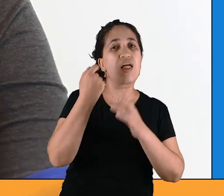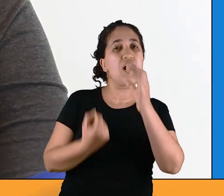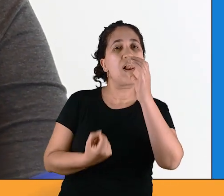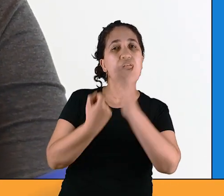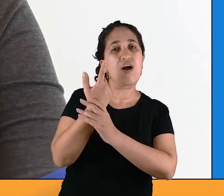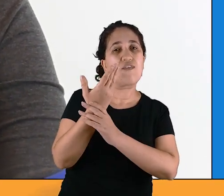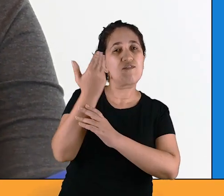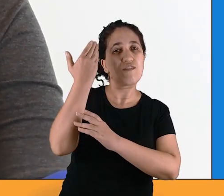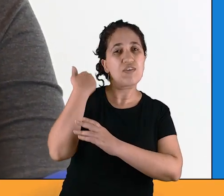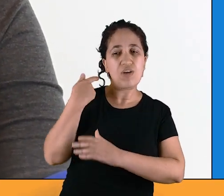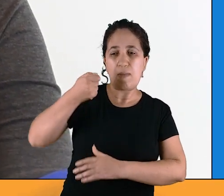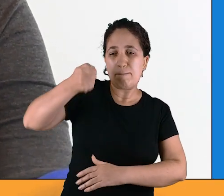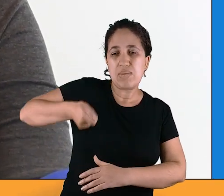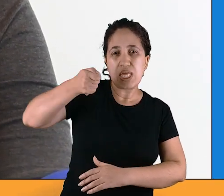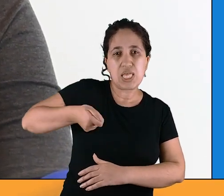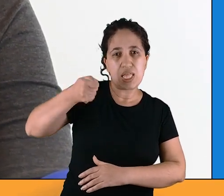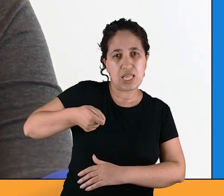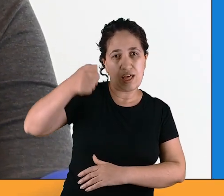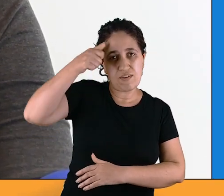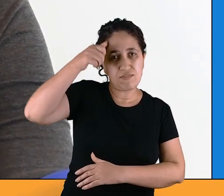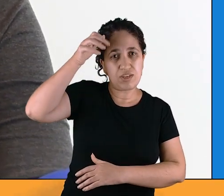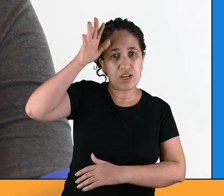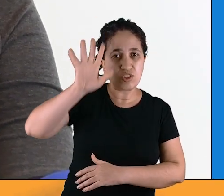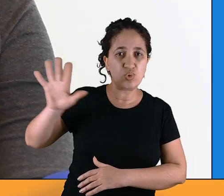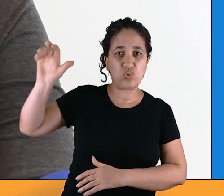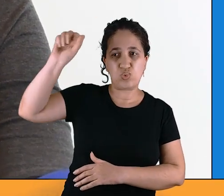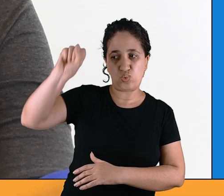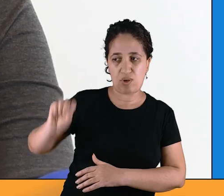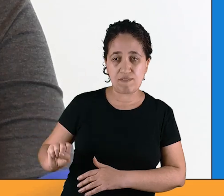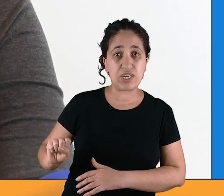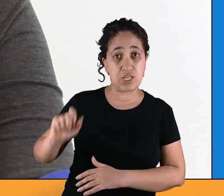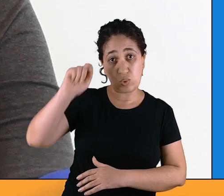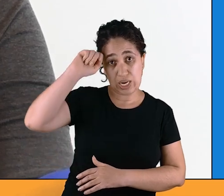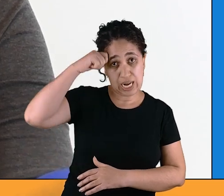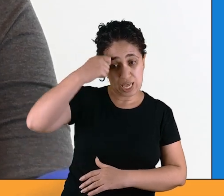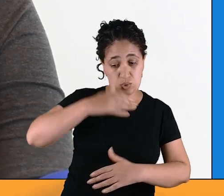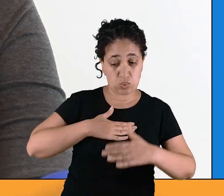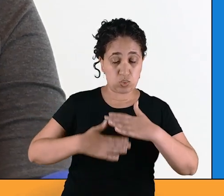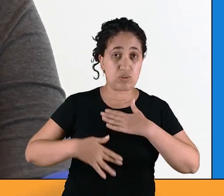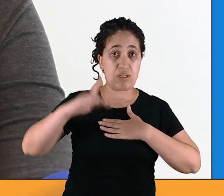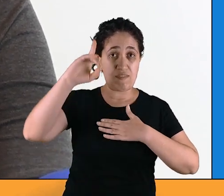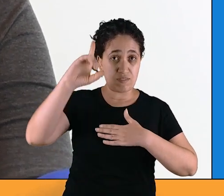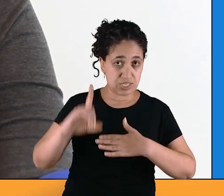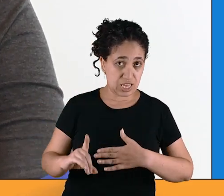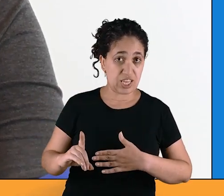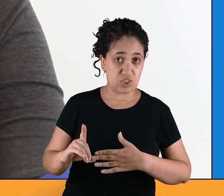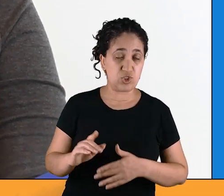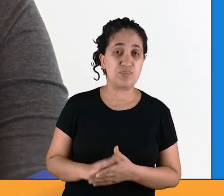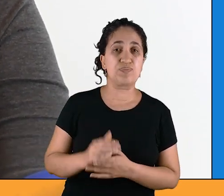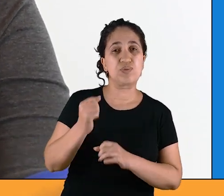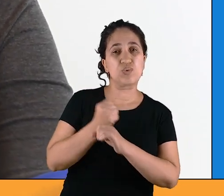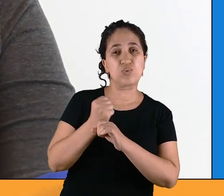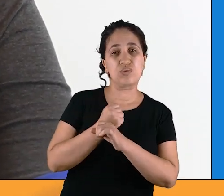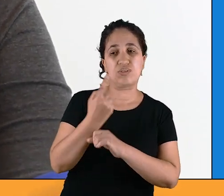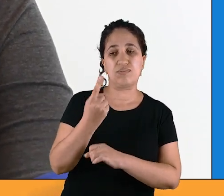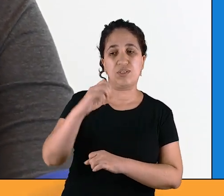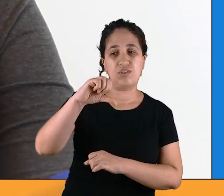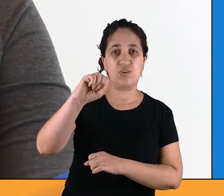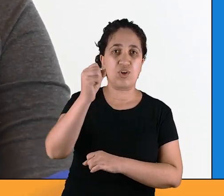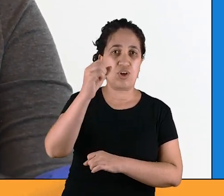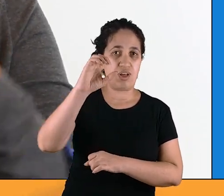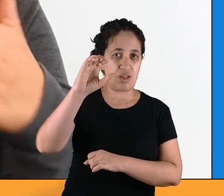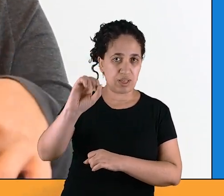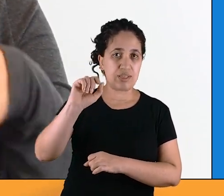foi criado por um militante sul-africano, negro com deficiência física, que foi o Friday Mavuso, nos anos